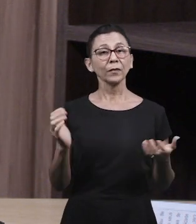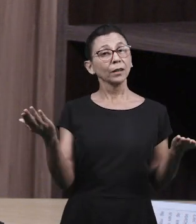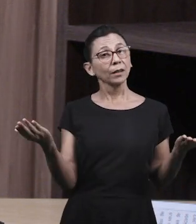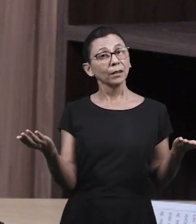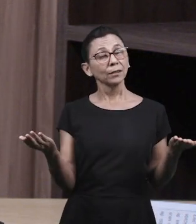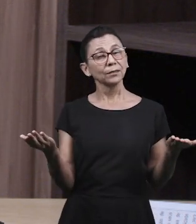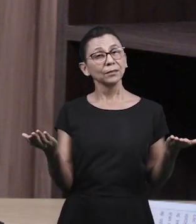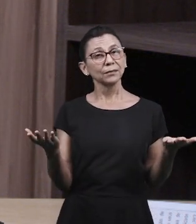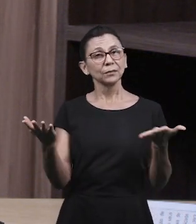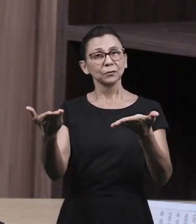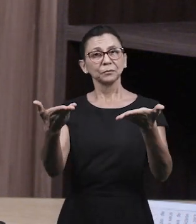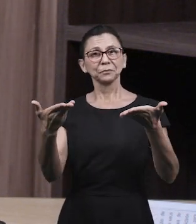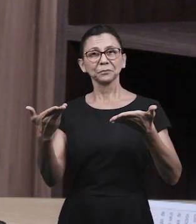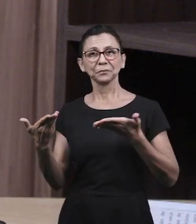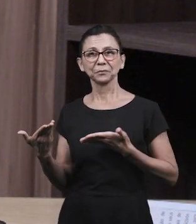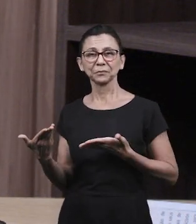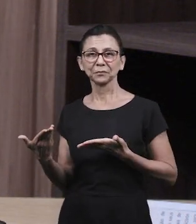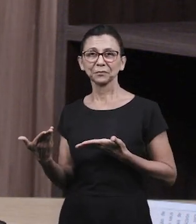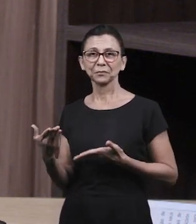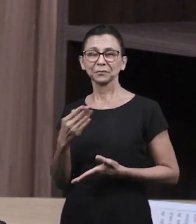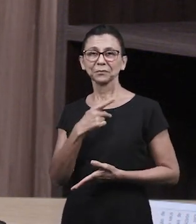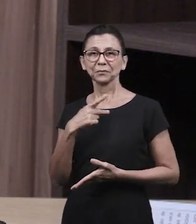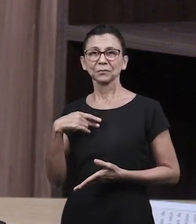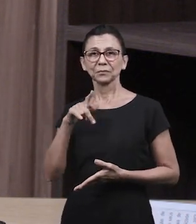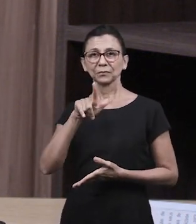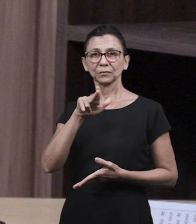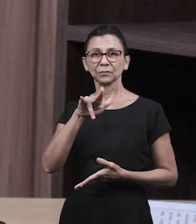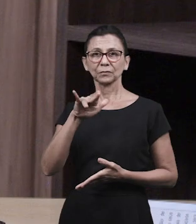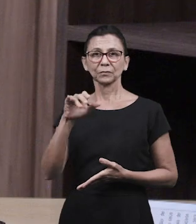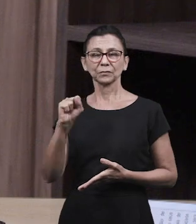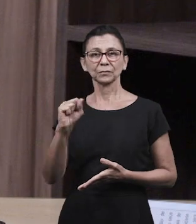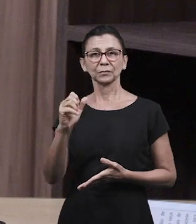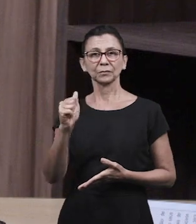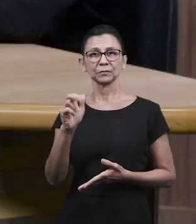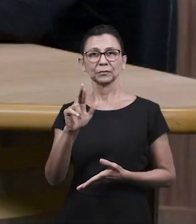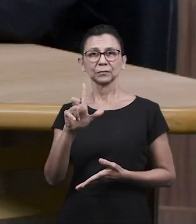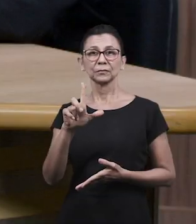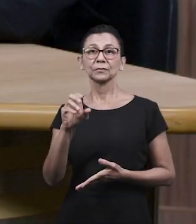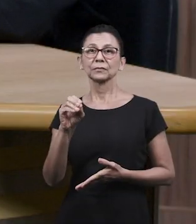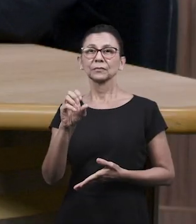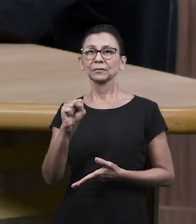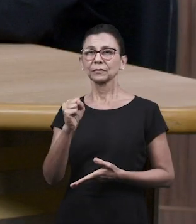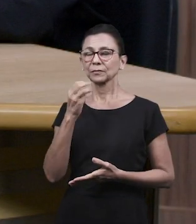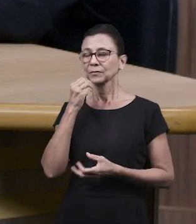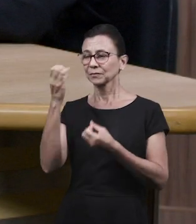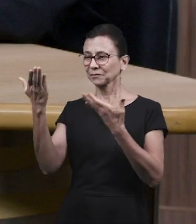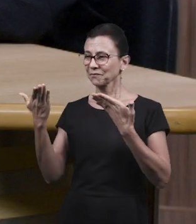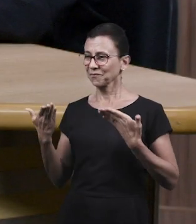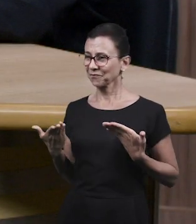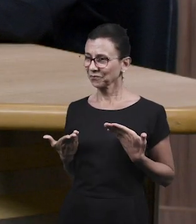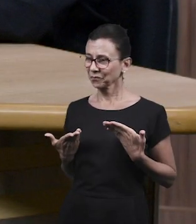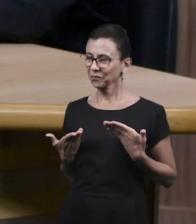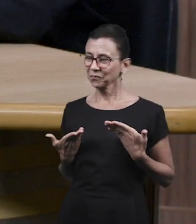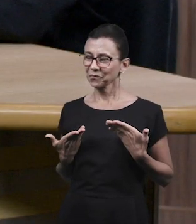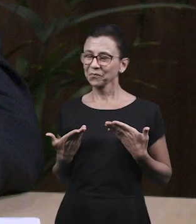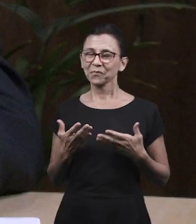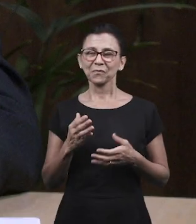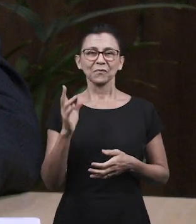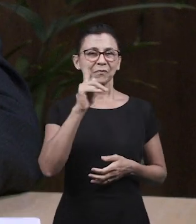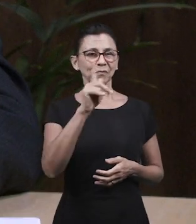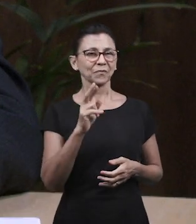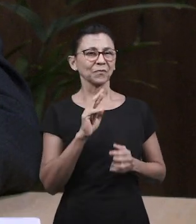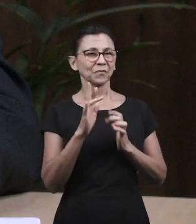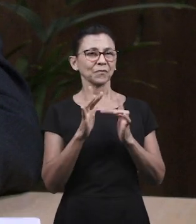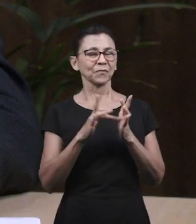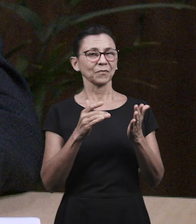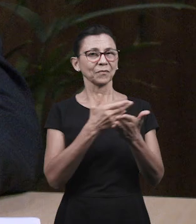abordar esse tema, nós temos como convidado hoje aqui o pastor Luiz Carlos Monferrari. Monferrari, seja bem-vindo, a paz do Senhor. A paz do Senhor, pastor Josias, a paz